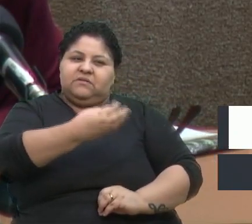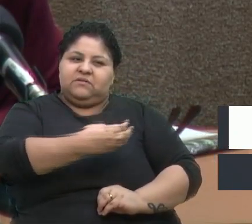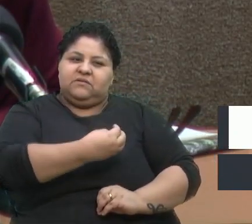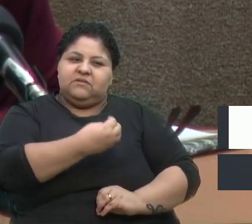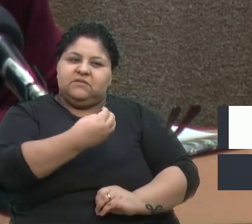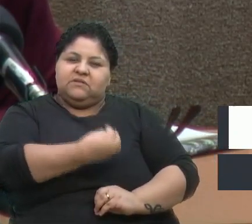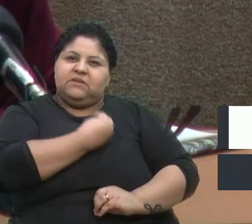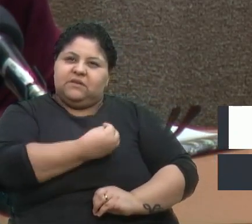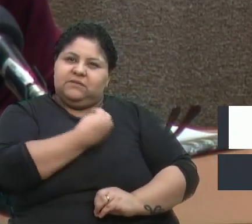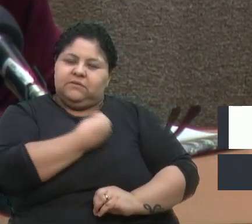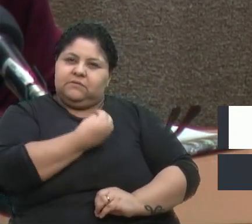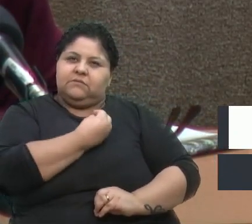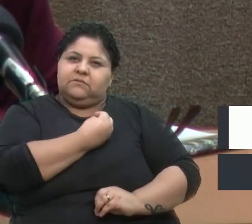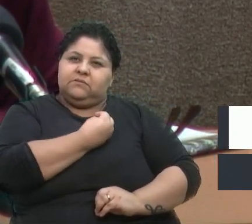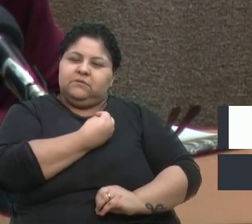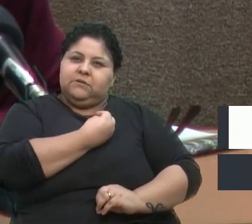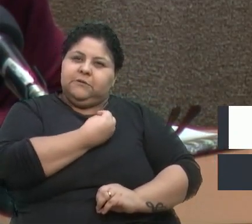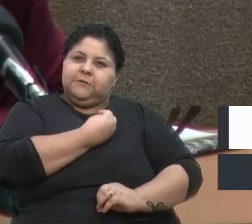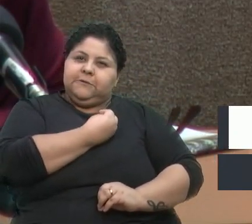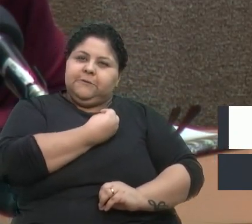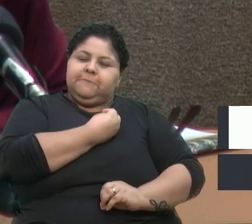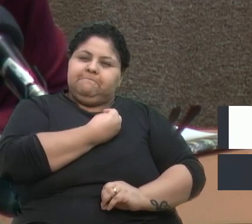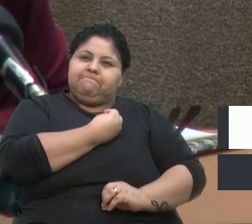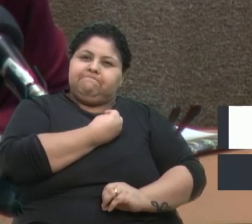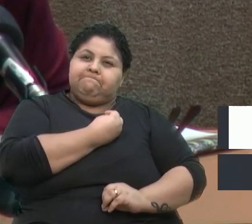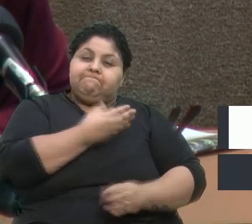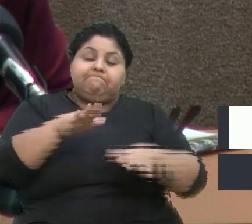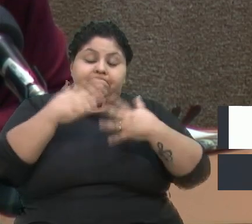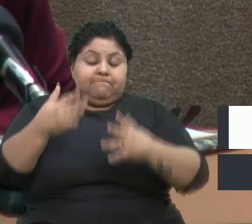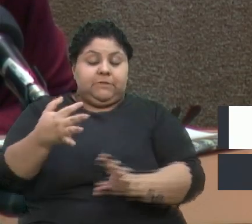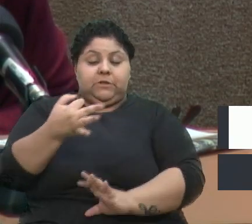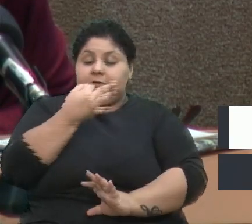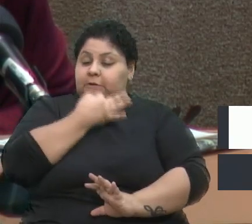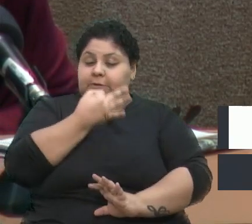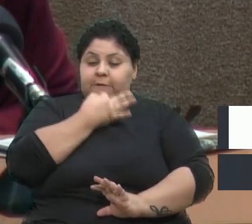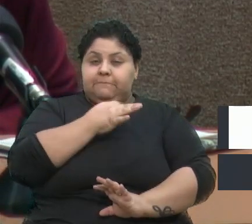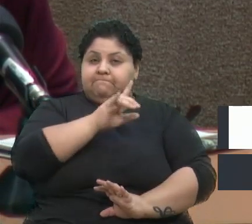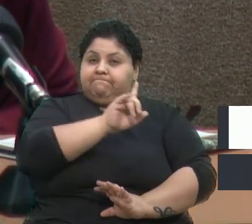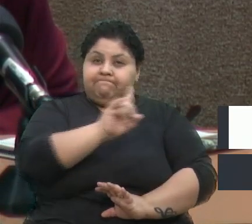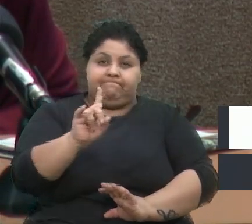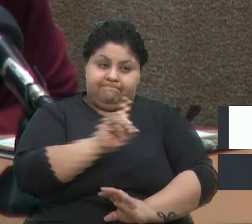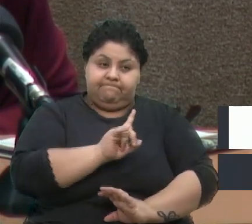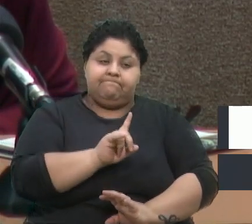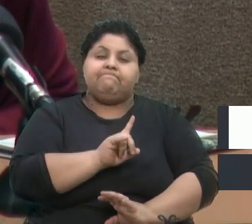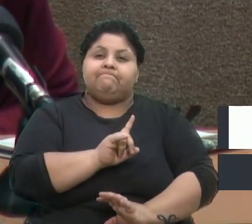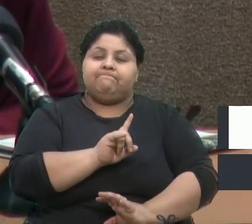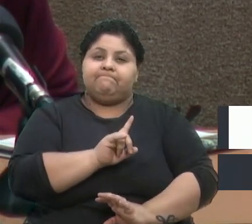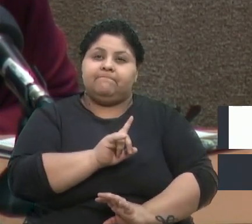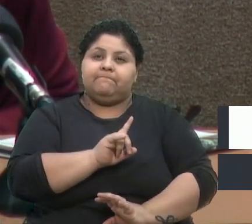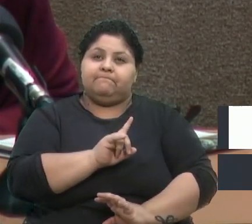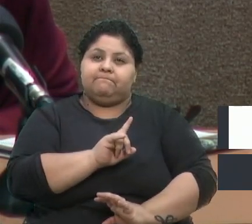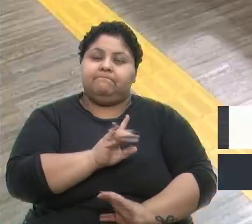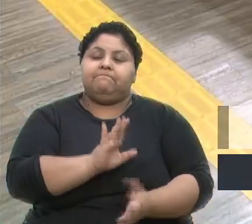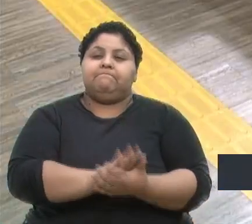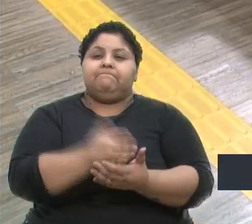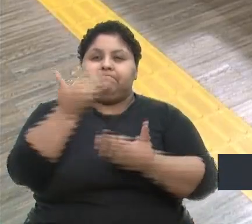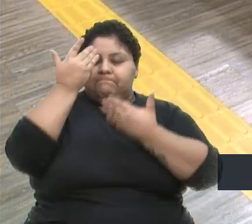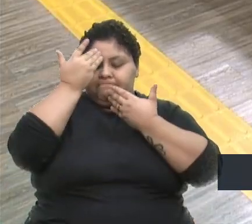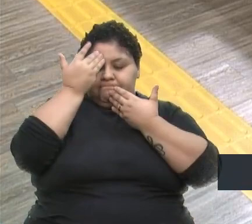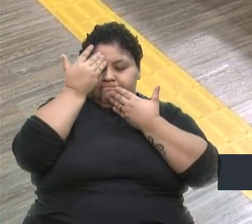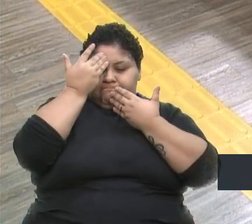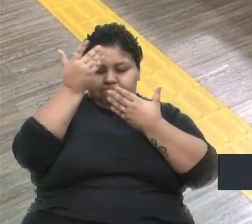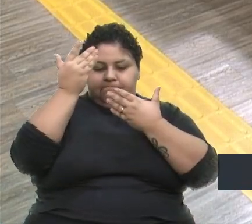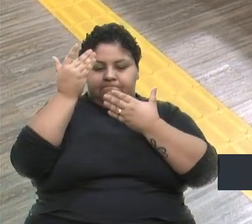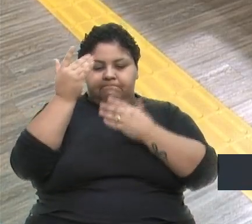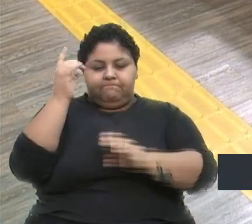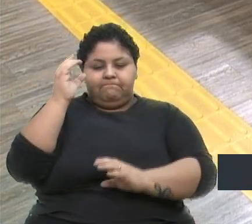e o que evitou que se vivesse. Né? Então, Caxias não é para amador. Muito obrigado, vereador. E